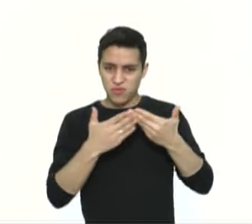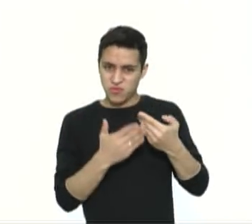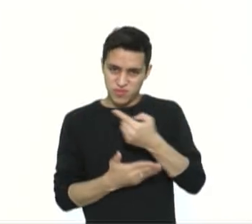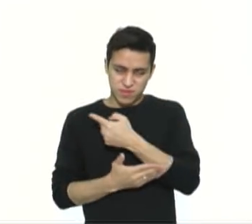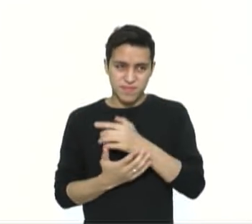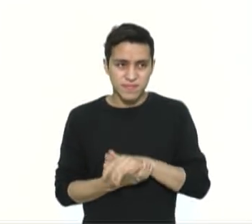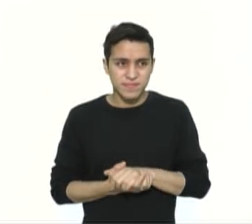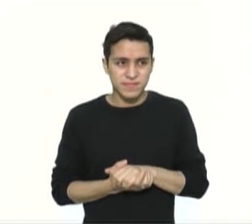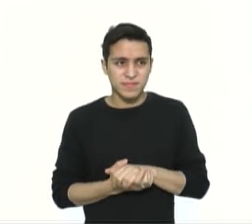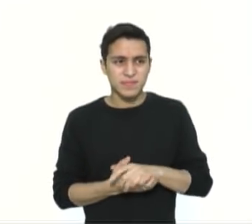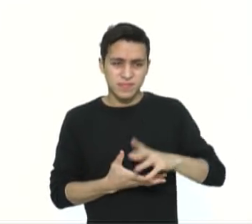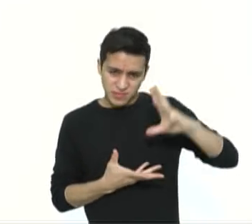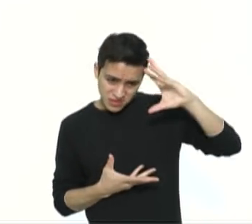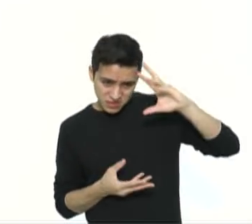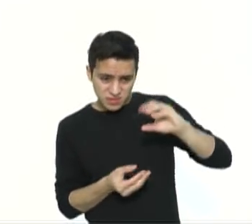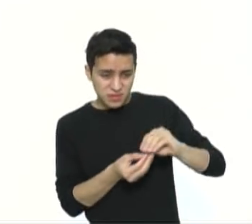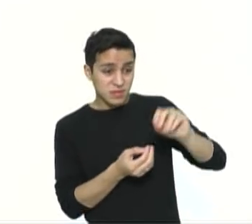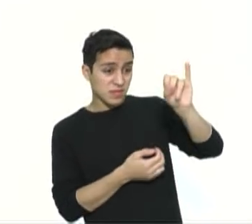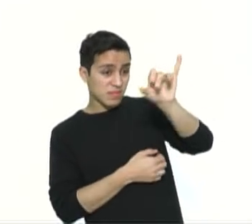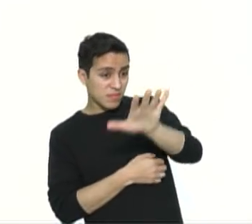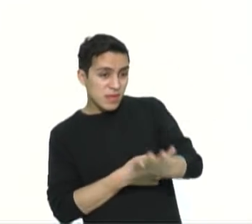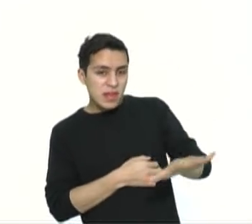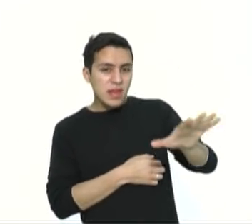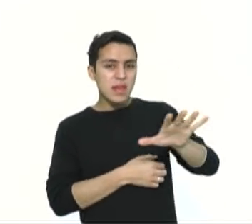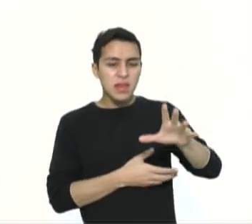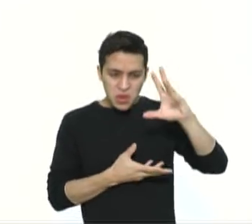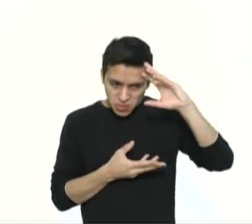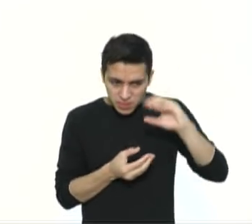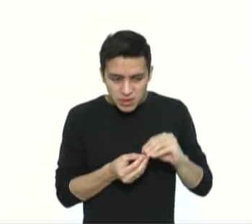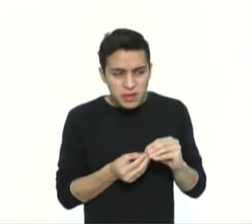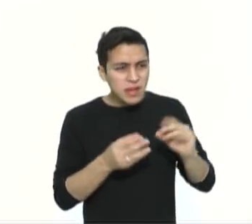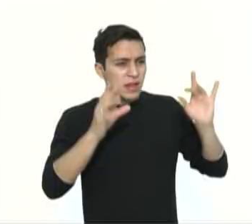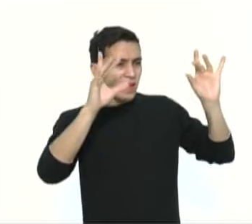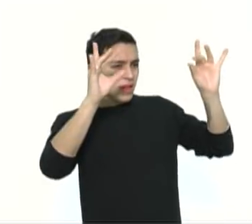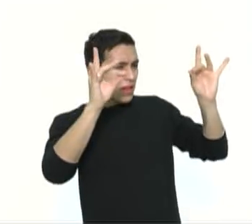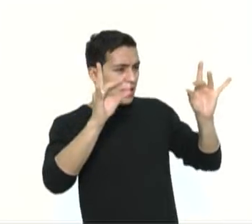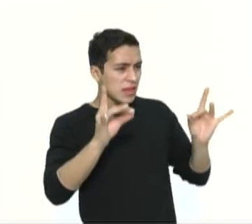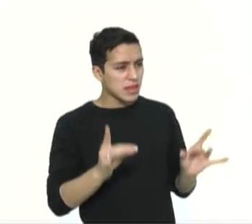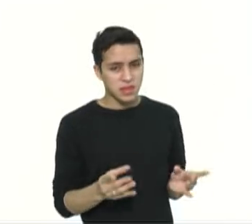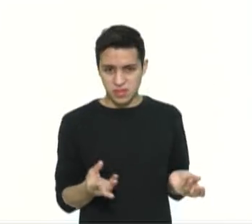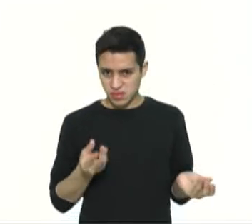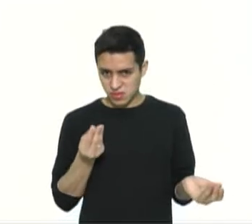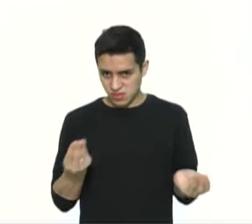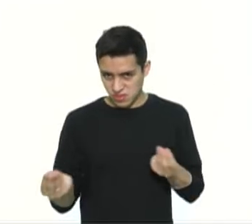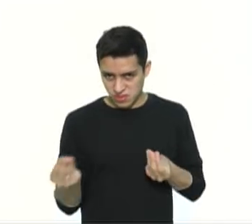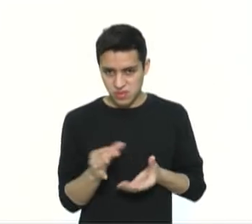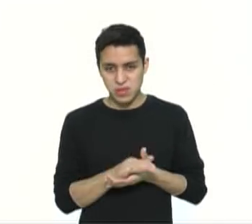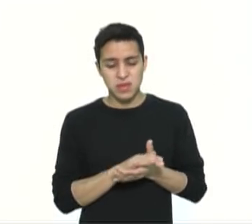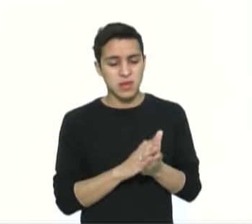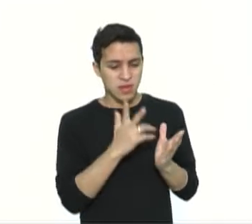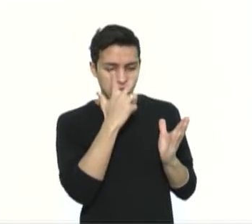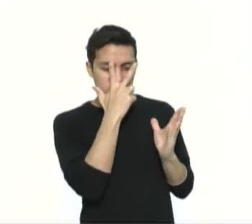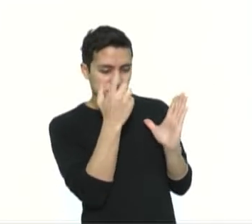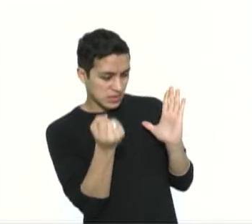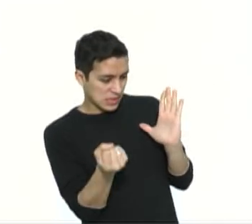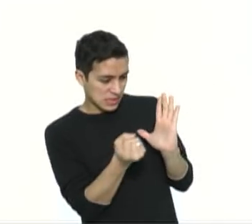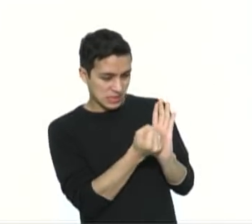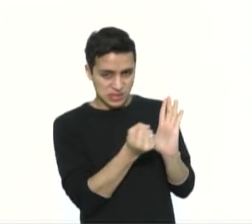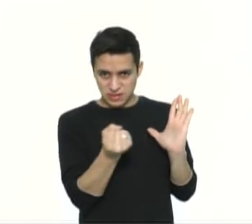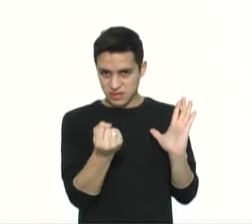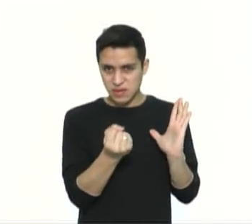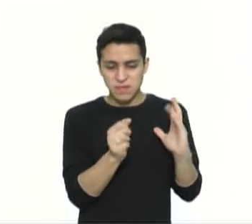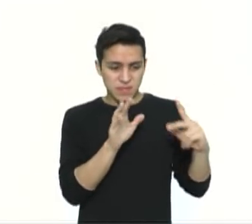ali. Compreender imagens e produções gráficas, né? Veja lá. Então veja que o símbolo, né,